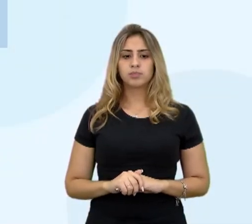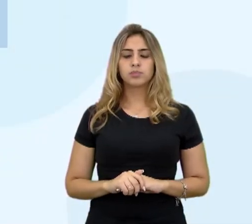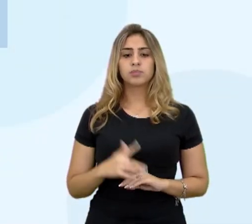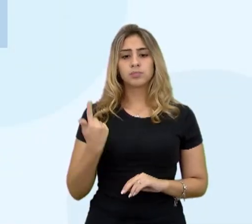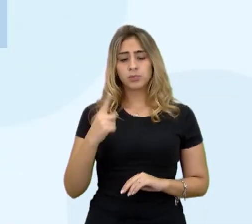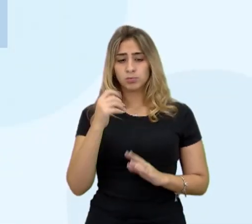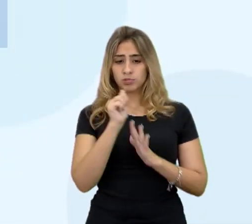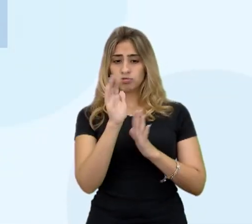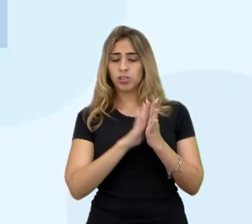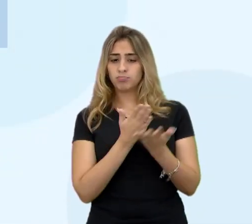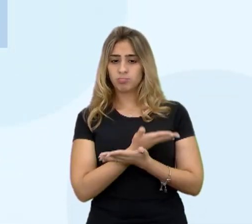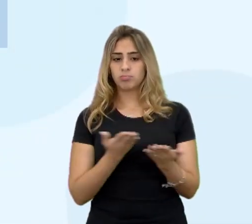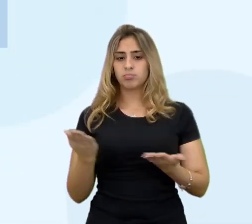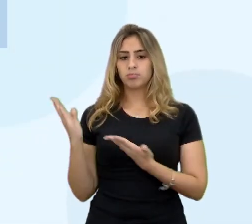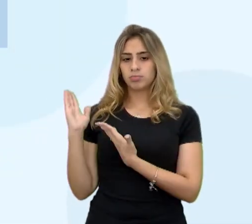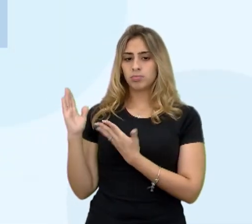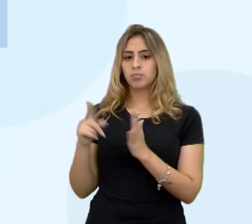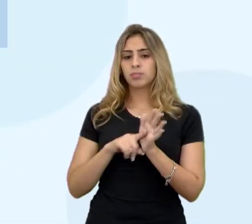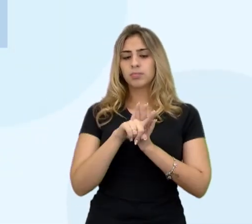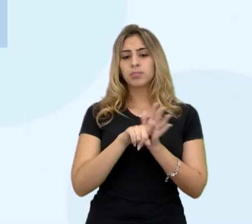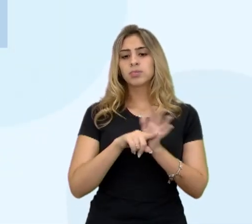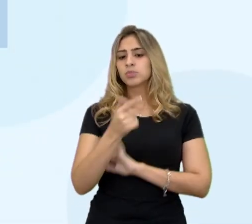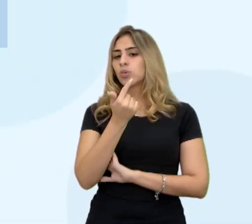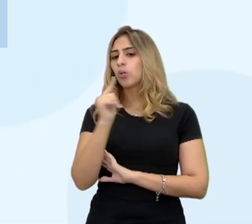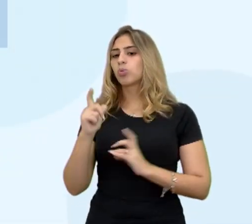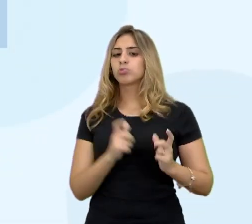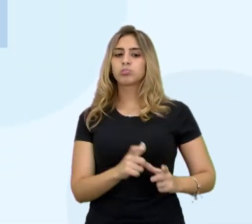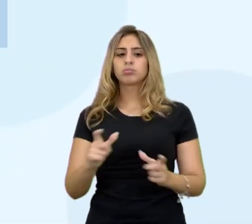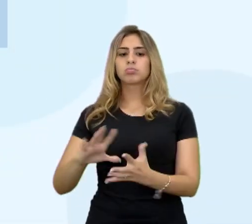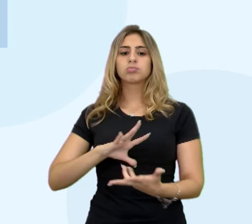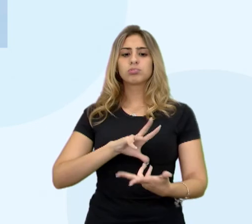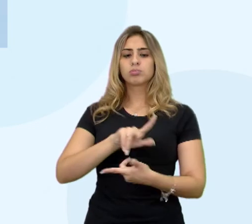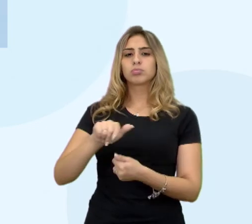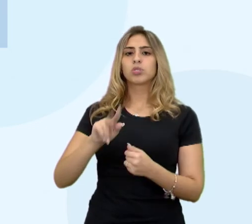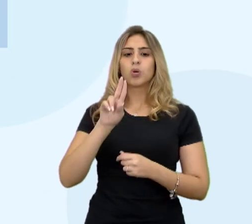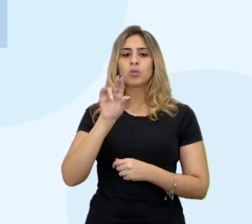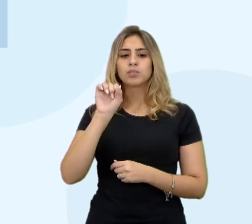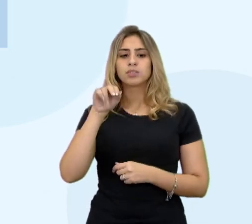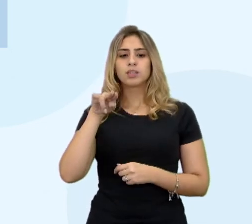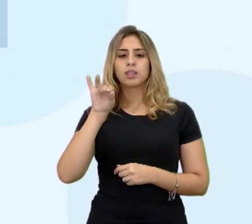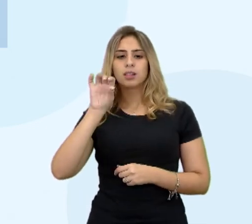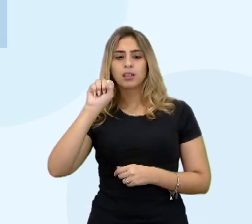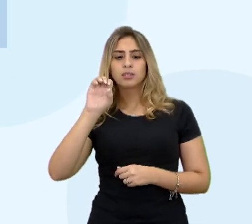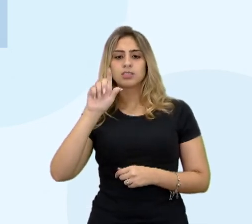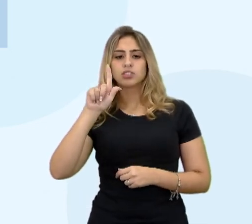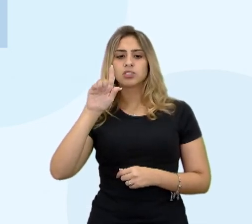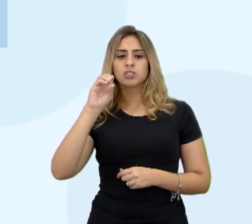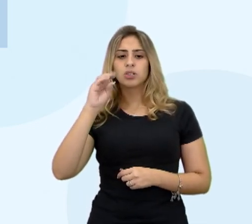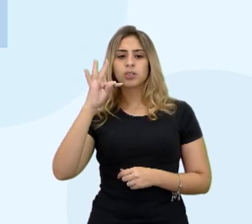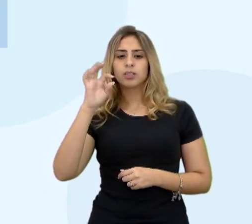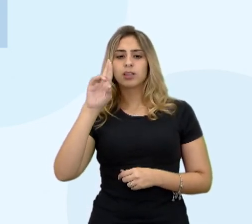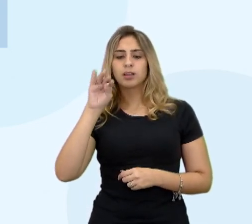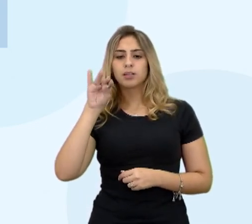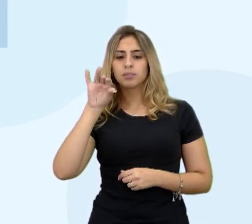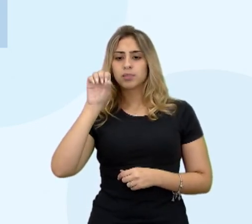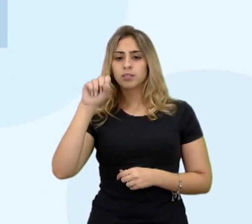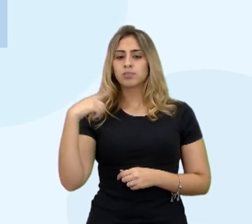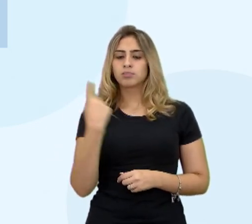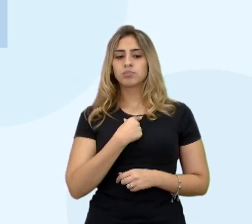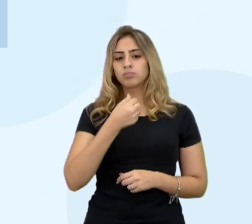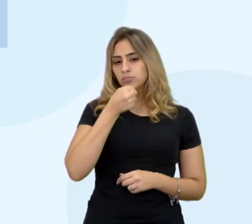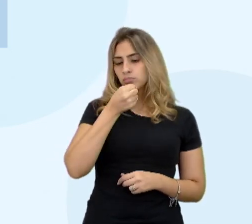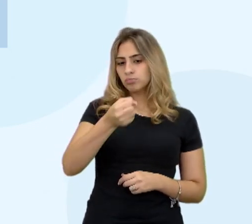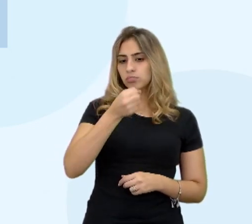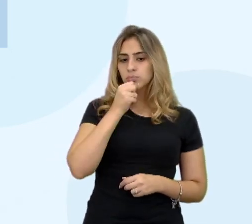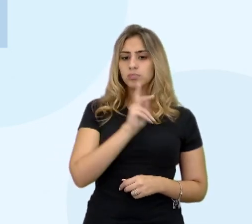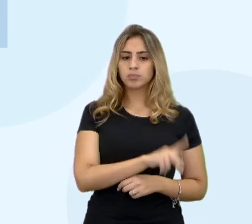uma tarefinha para vocês. Pesquise, então, que outros lugares do mundo há usinas geotérmicas. A nossa entrevistada aí da